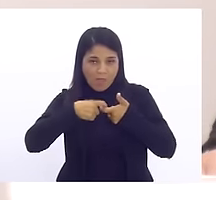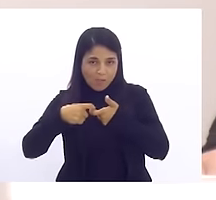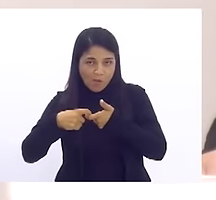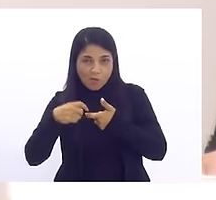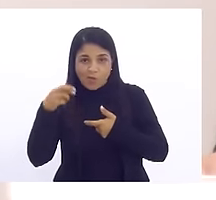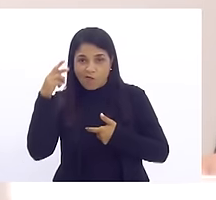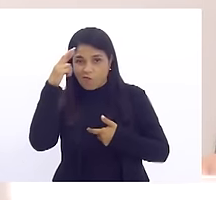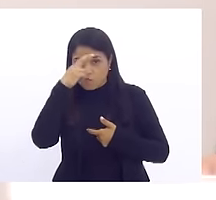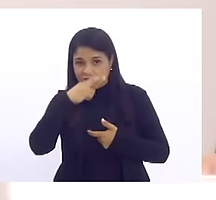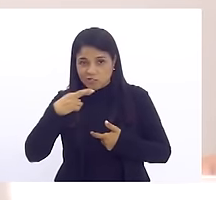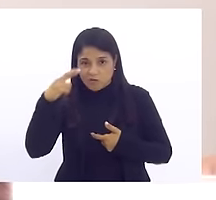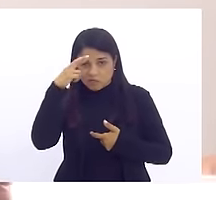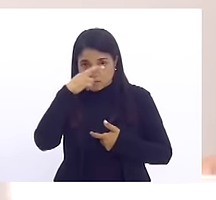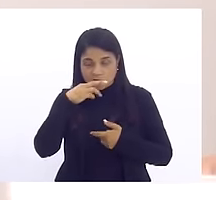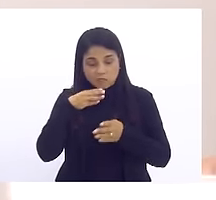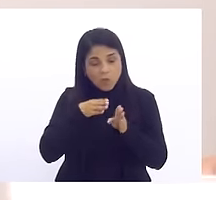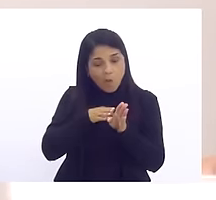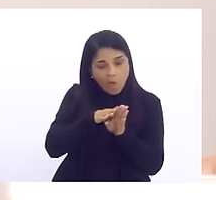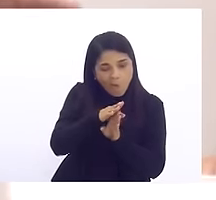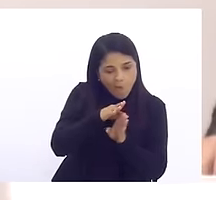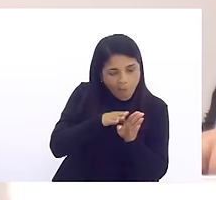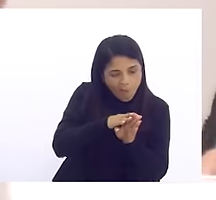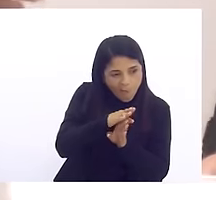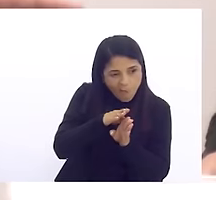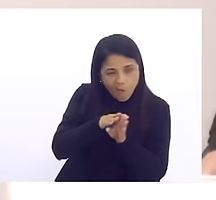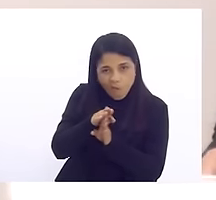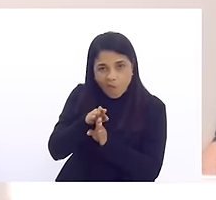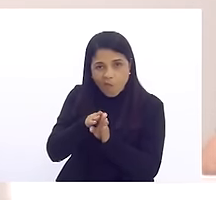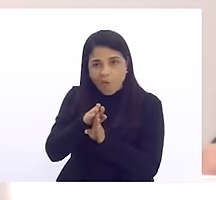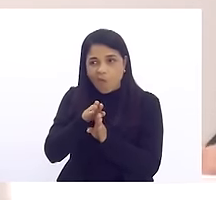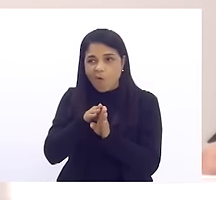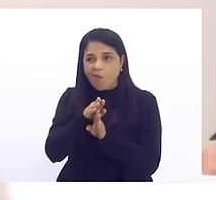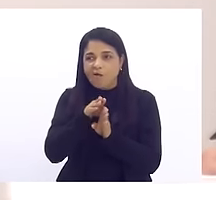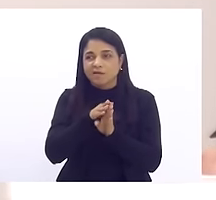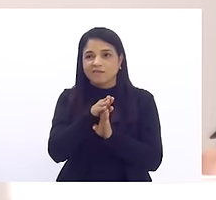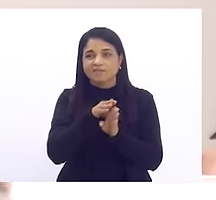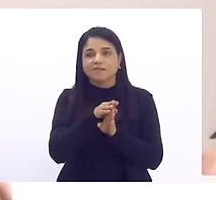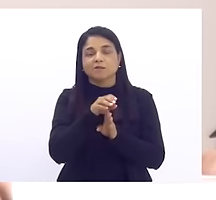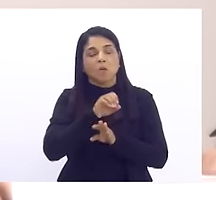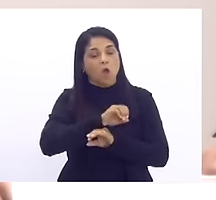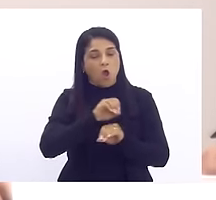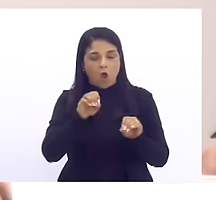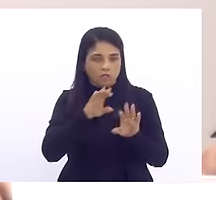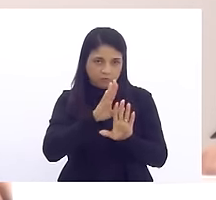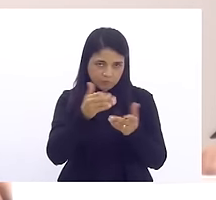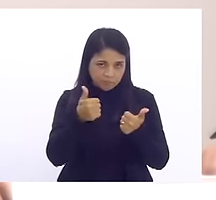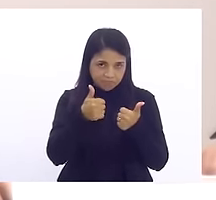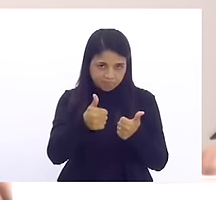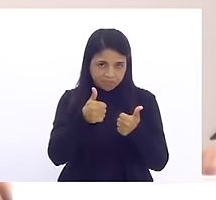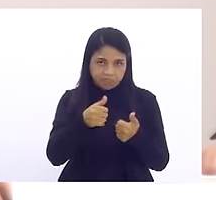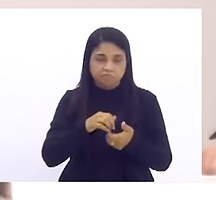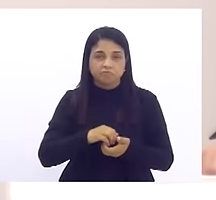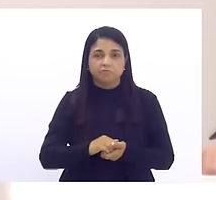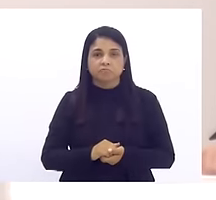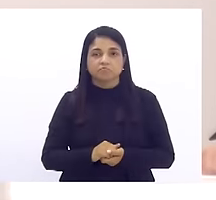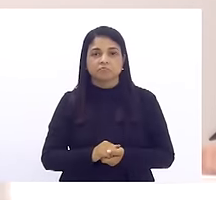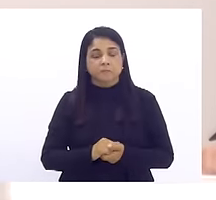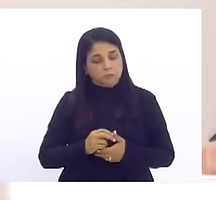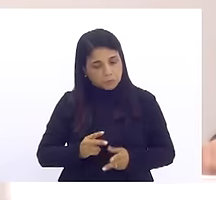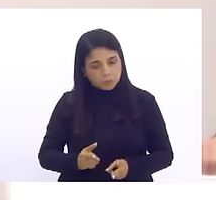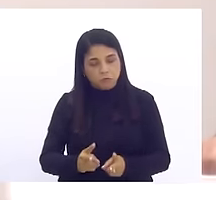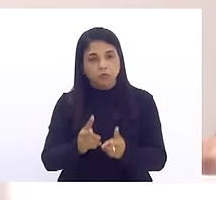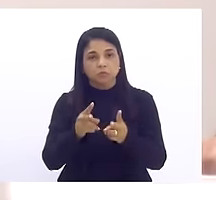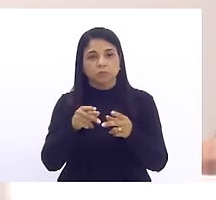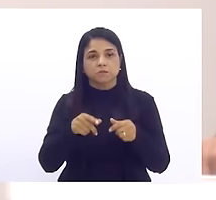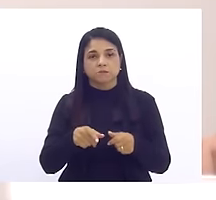fiscalizar só tá tendo a orientação fracionando ótimo né e Que permaneça